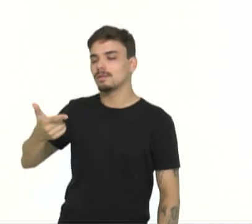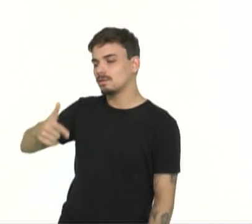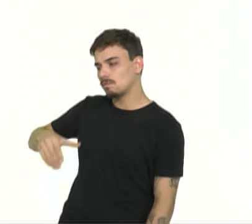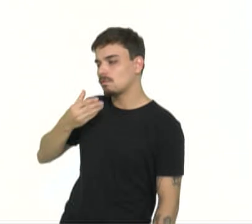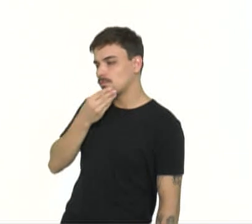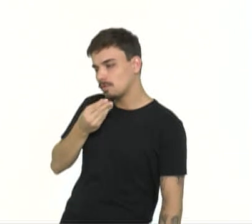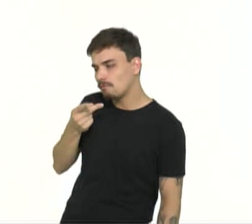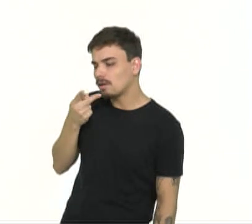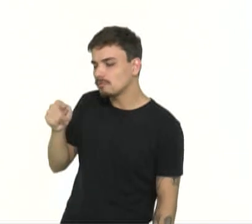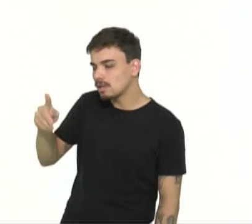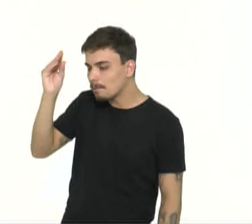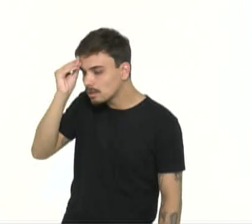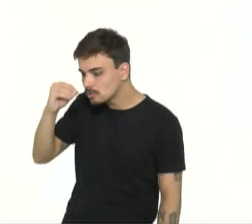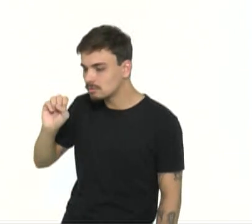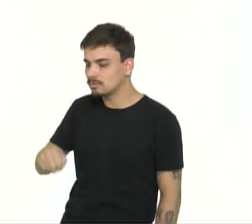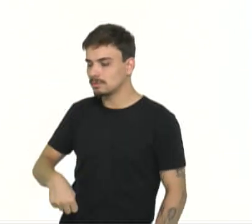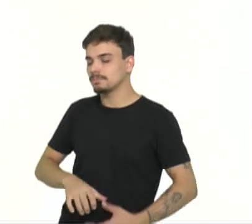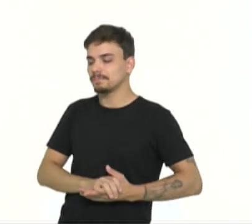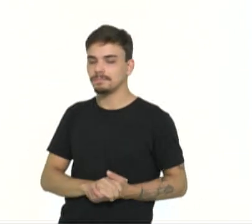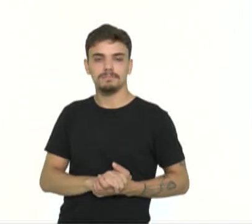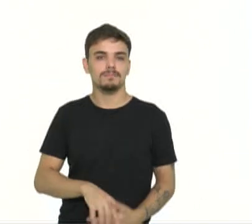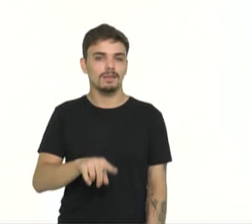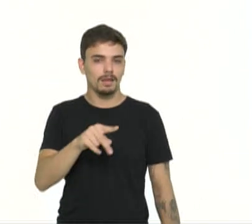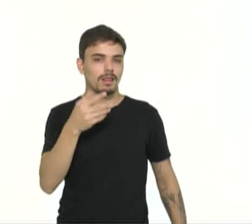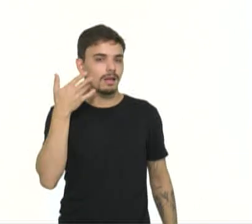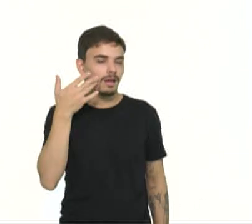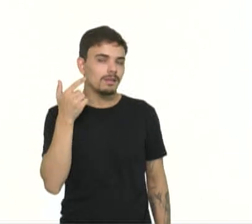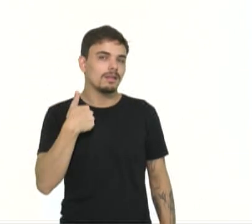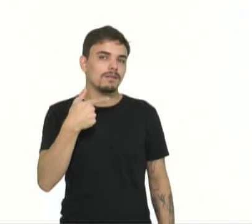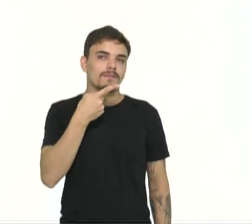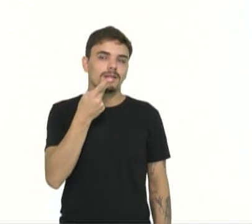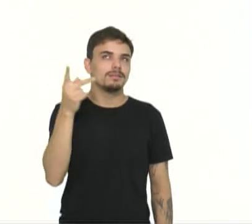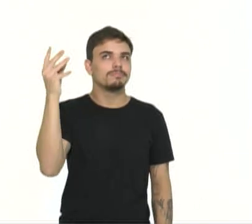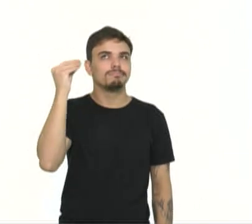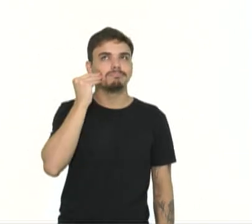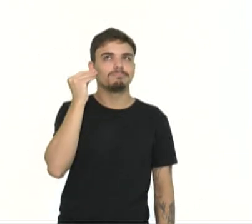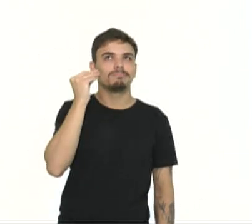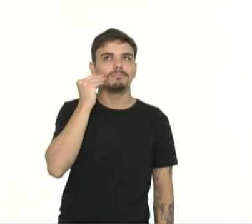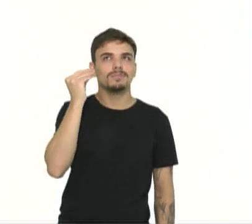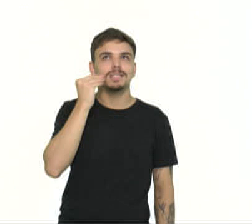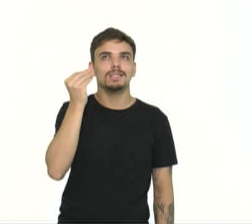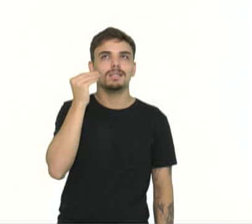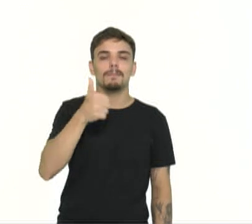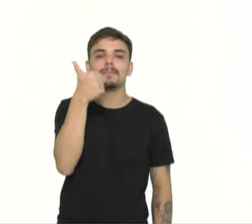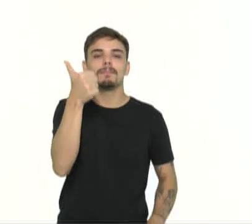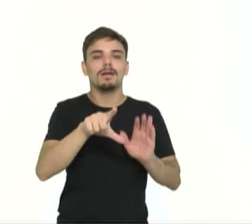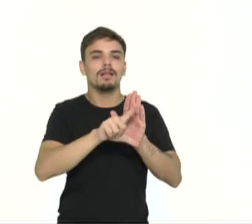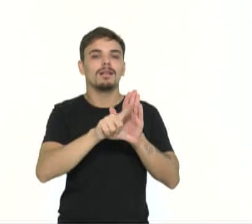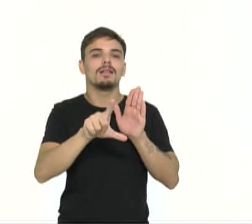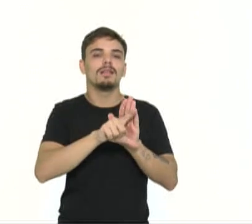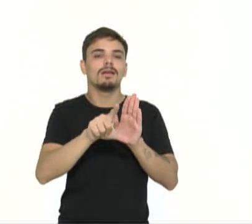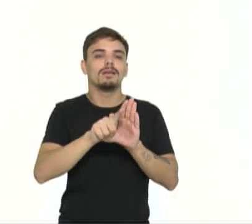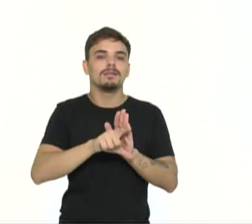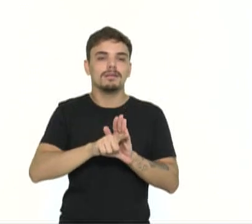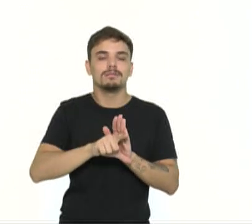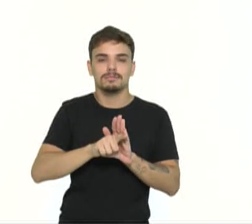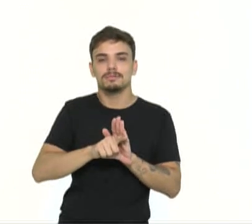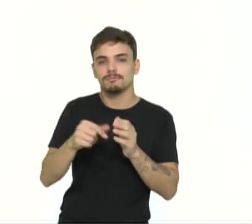John fala: preguiçoso. Aí ele, né, estou testando a primeira lei da física.